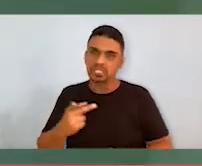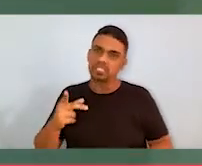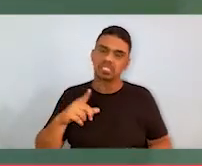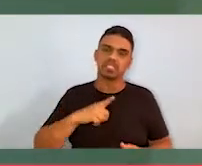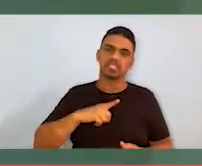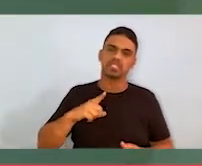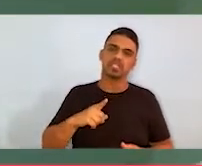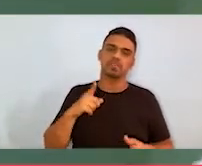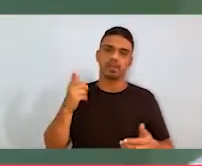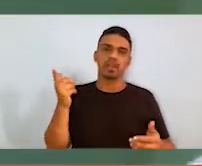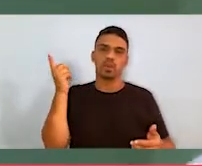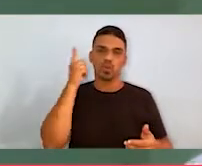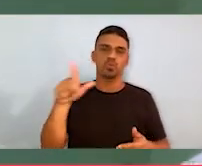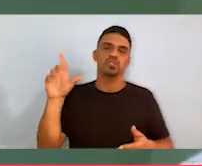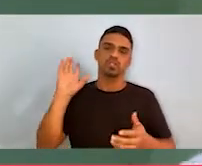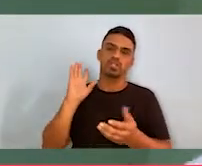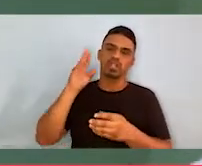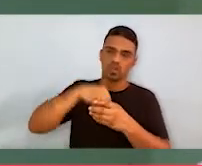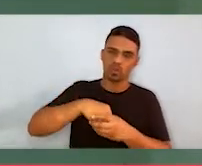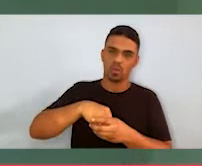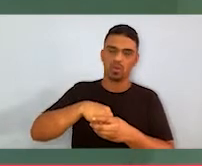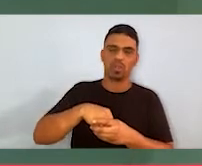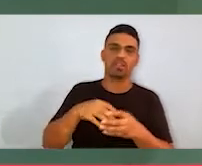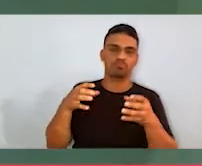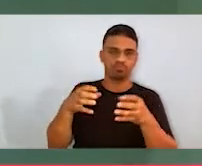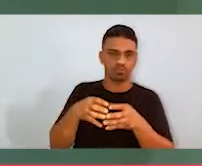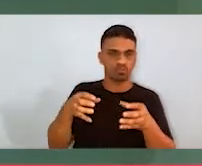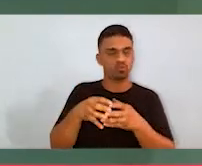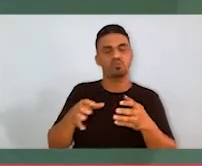aí o crowdfunding para conseguir botar o Discord.